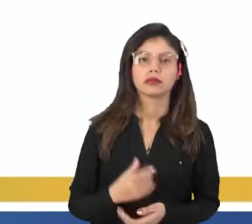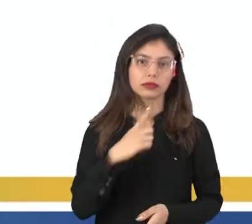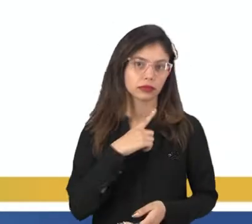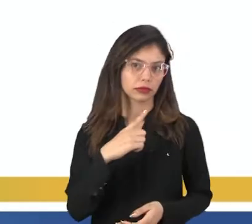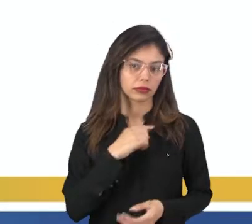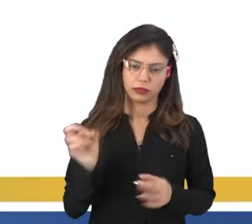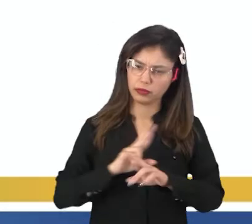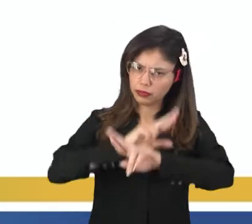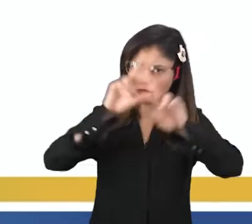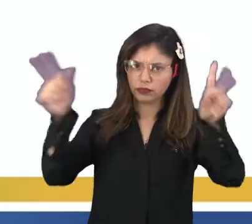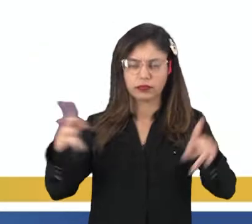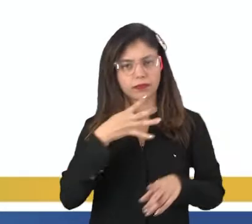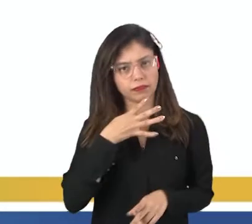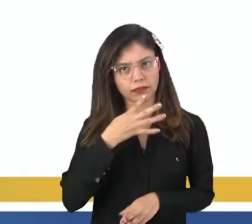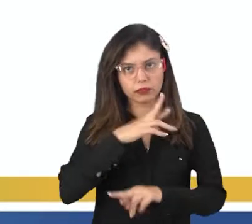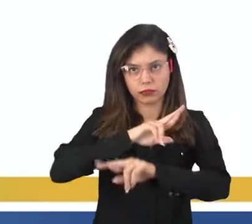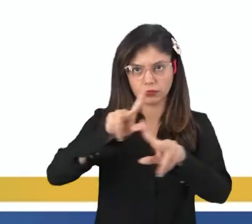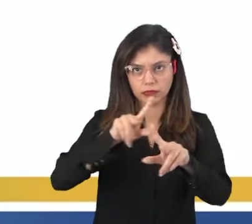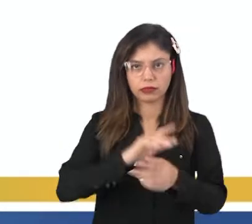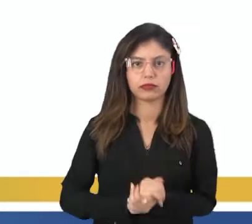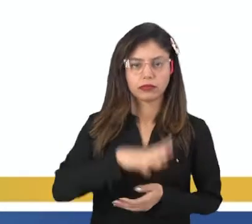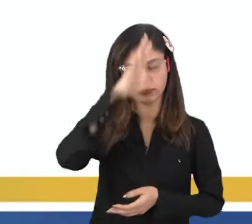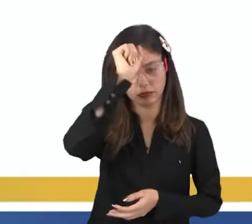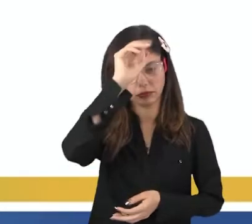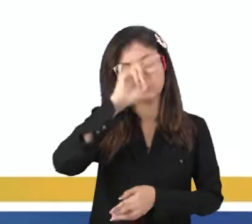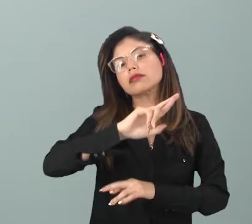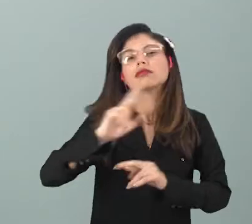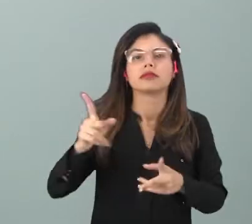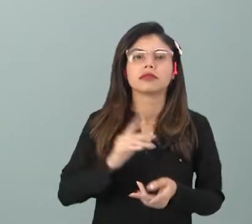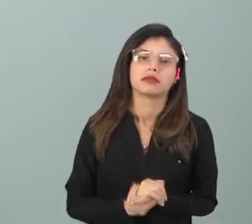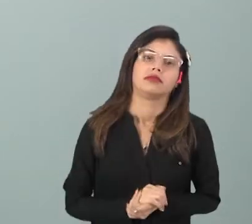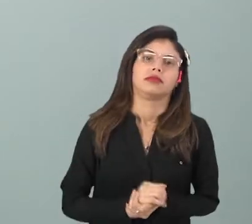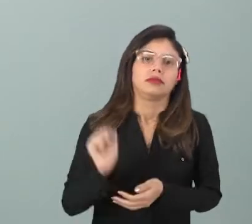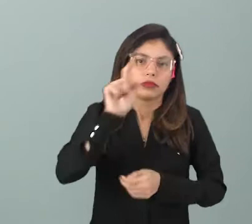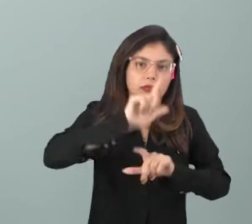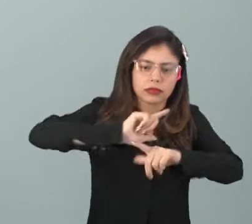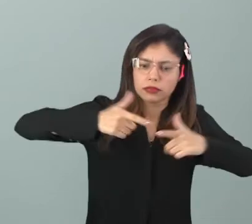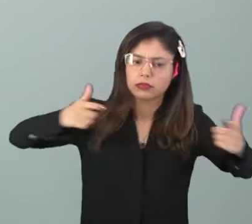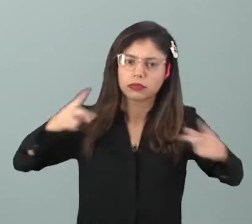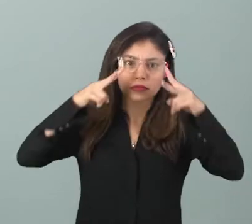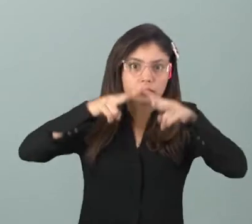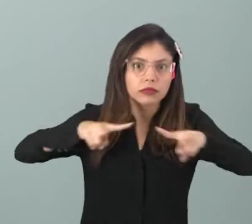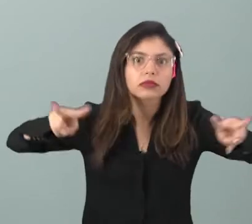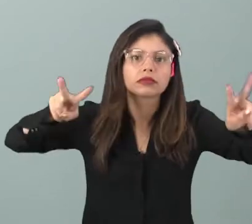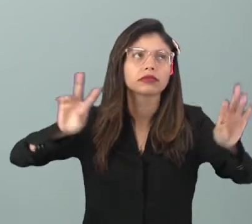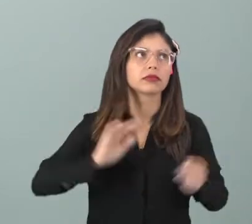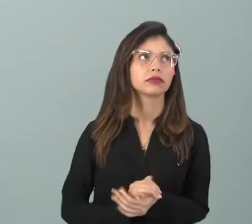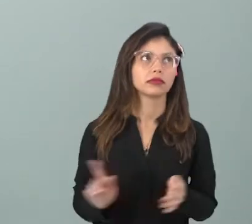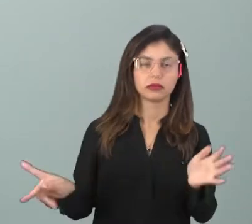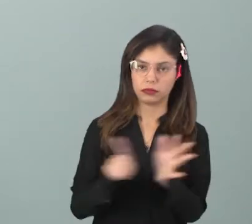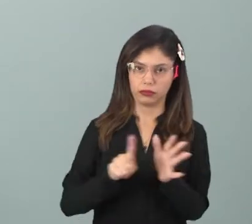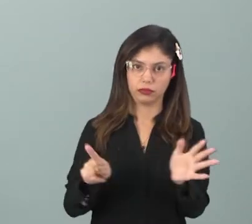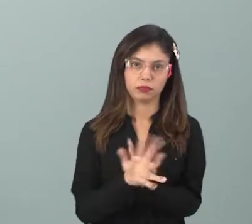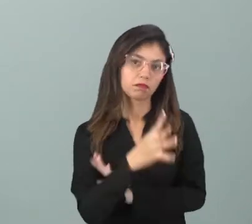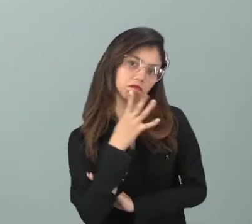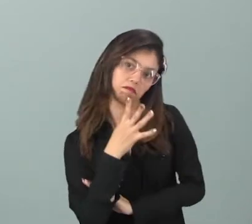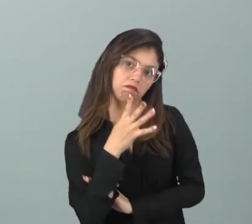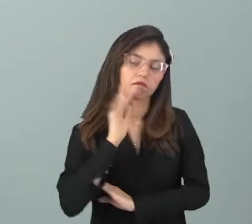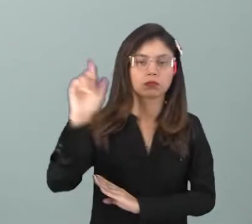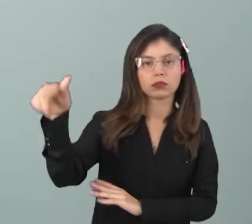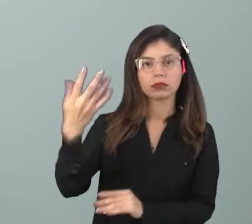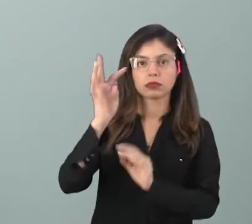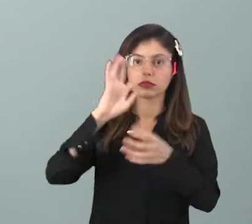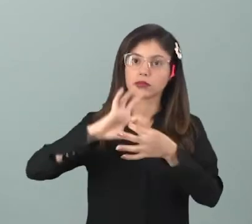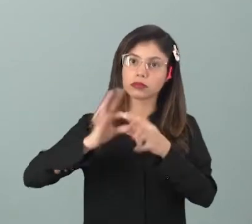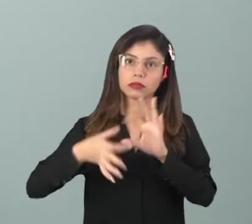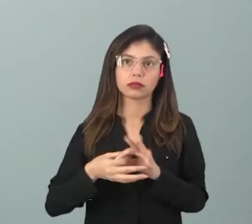adquirir diversos conhecimentos É isso mesmo gente a literatura ela amplia sua visão de mundo ela te faz conhecer